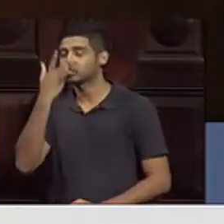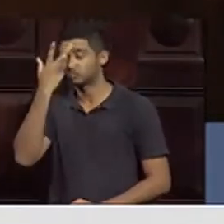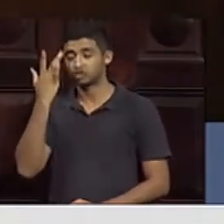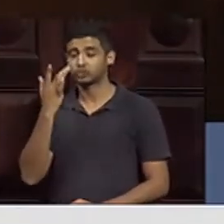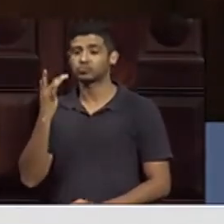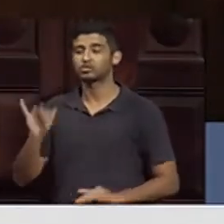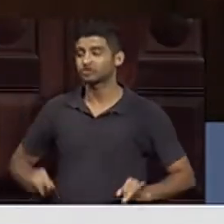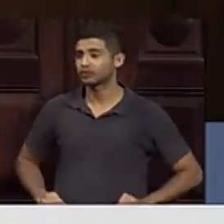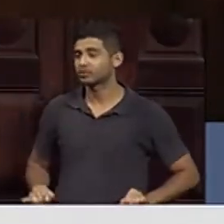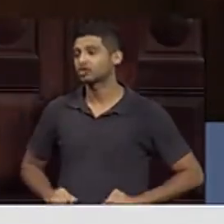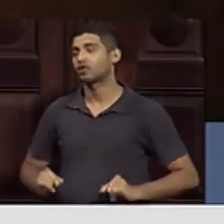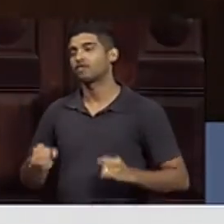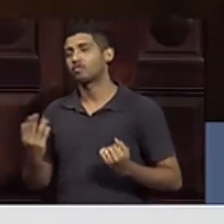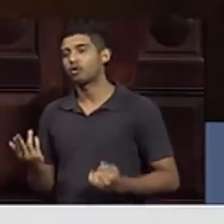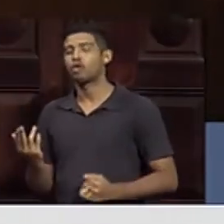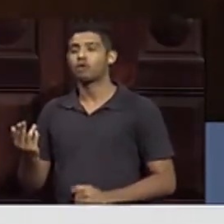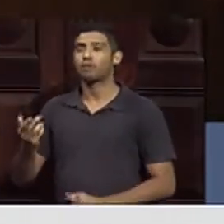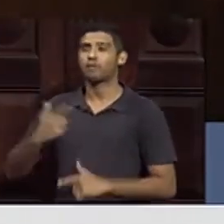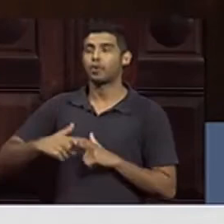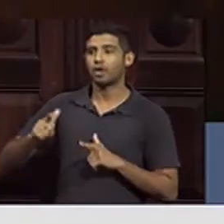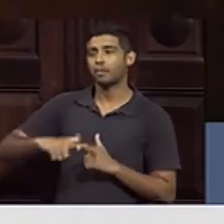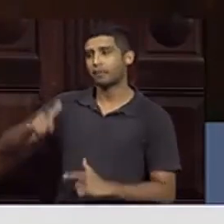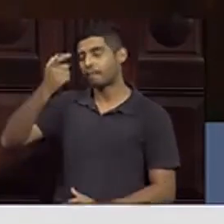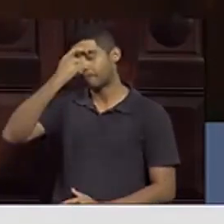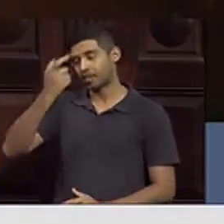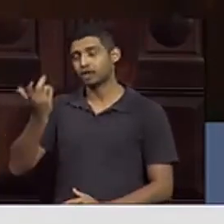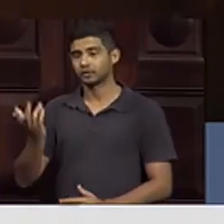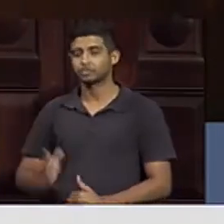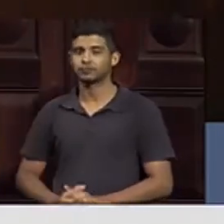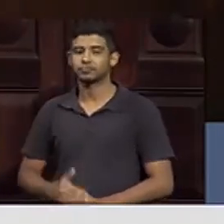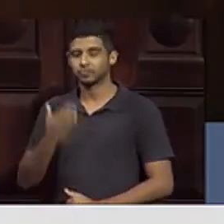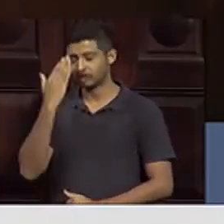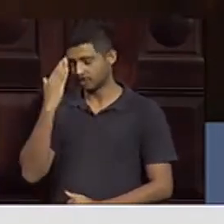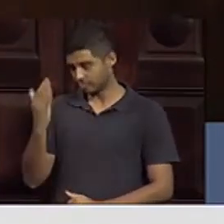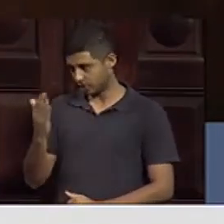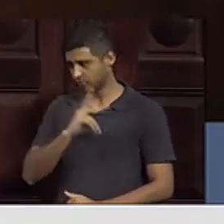de aprendizado ou com transtornos na saúde mental. Obrigado, senhor presidente.